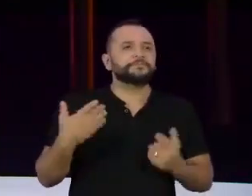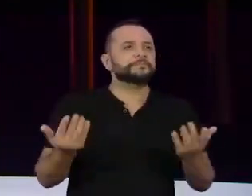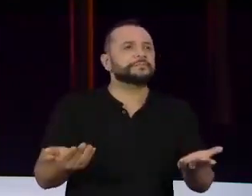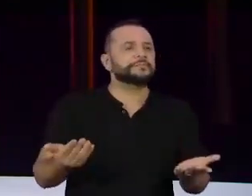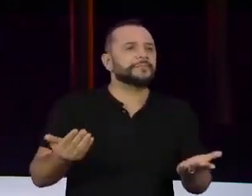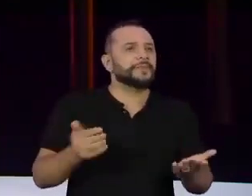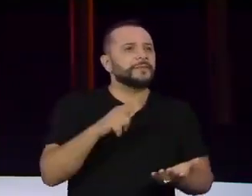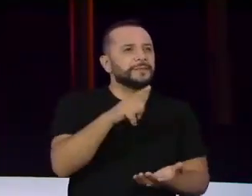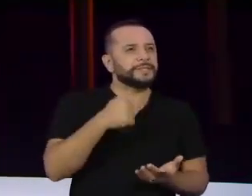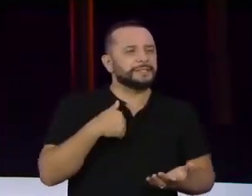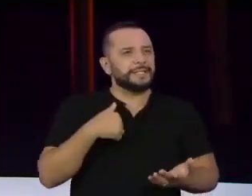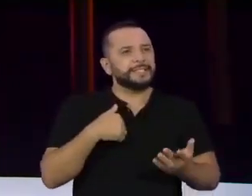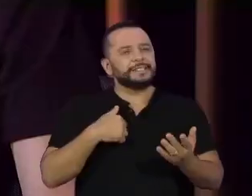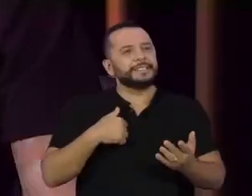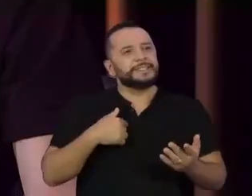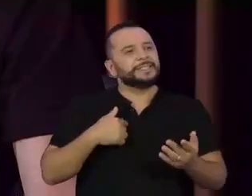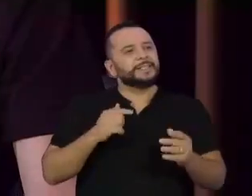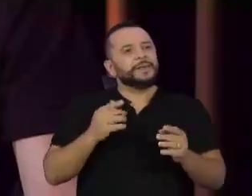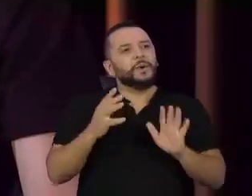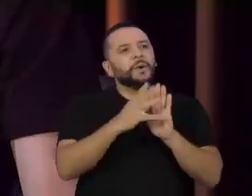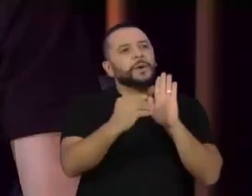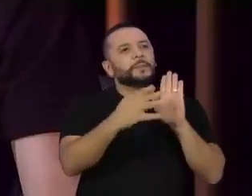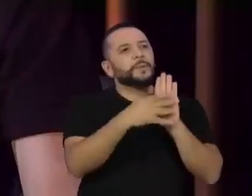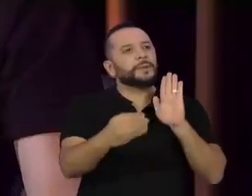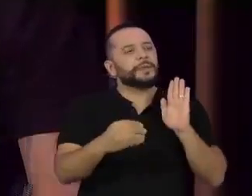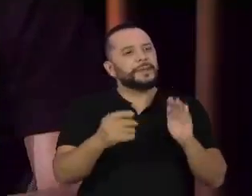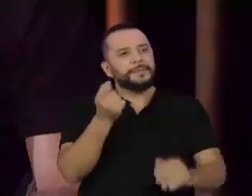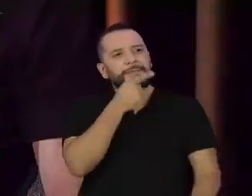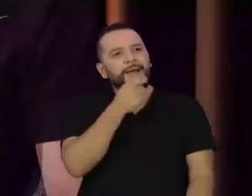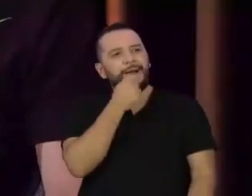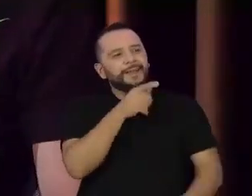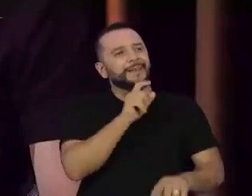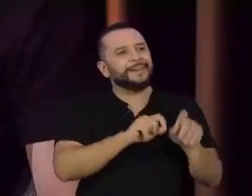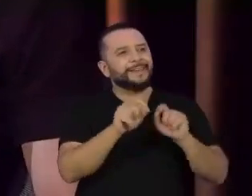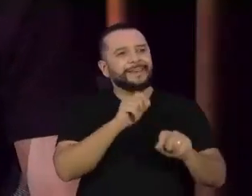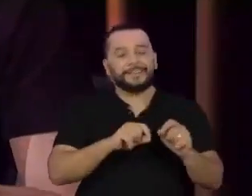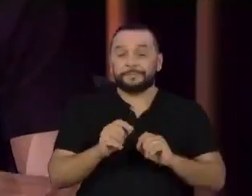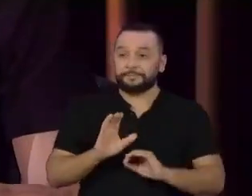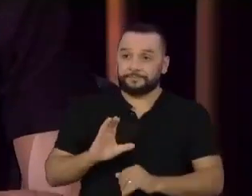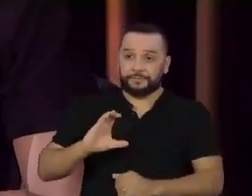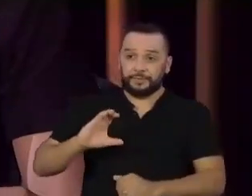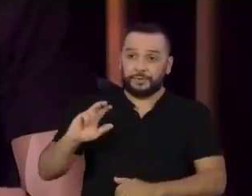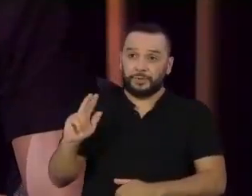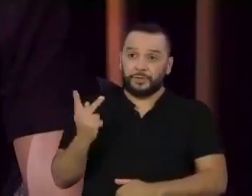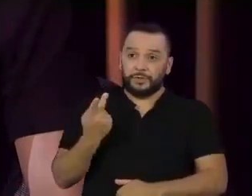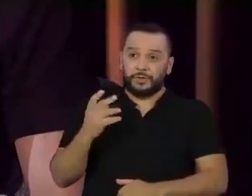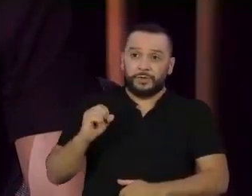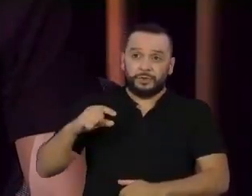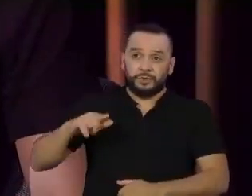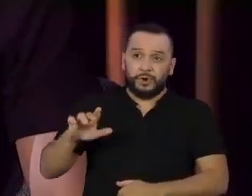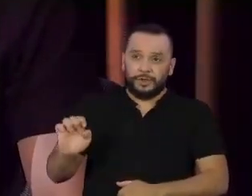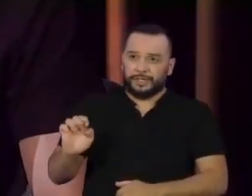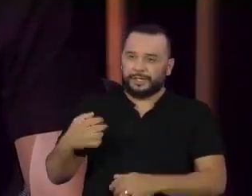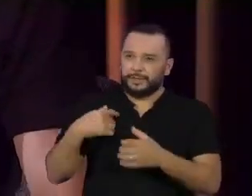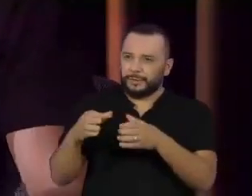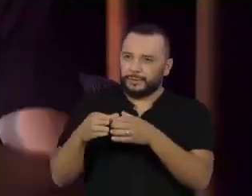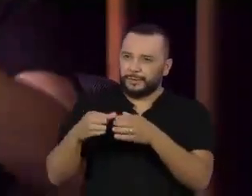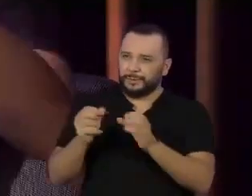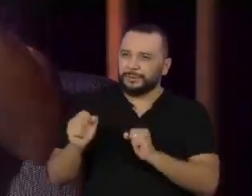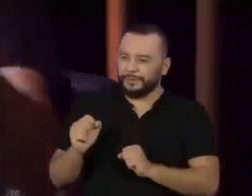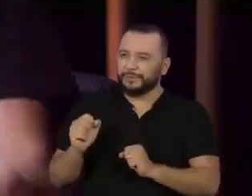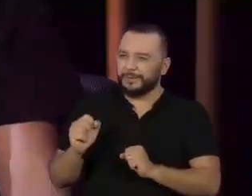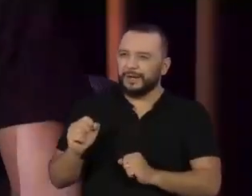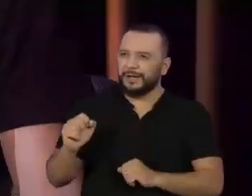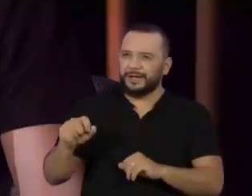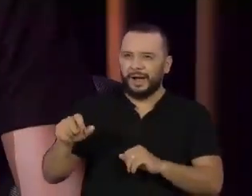Quais são as suas referências de humor, Daniel? No choque ali, na quase, apesar de todo mundo